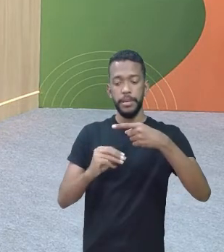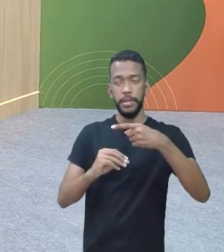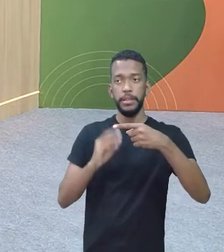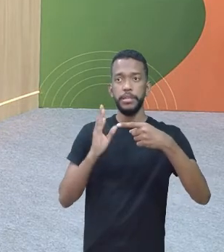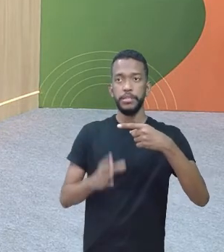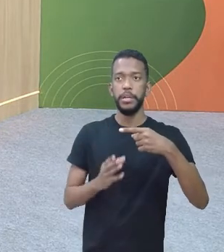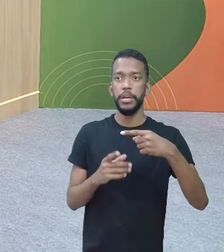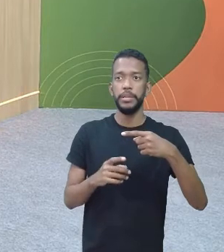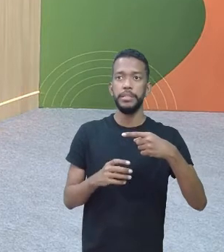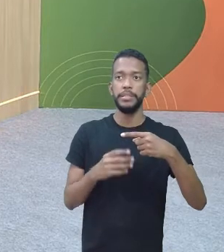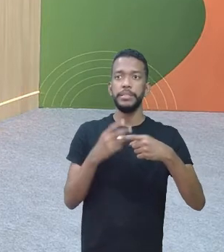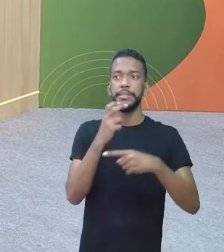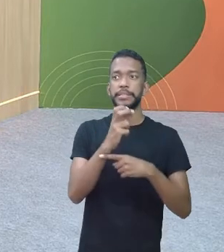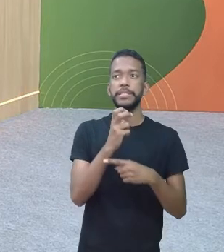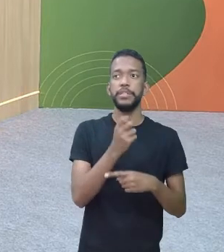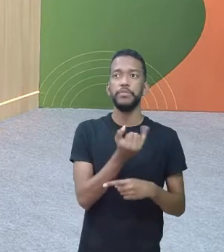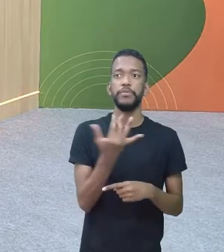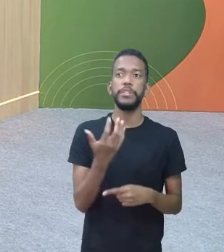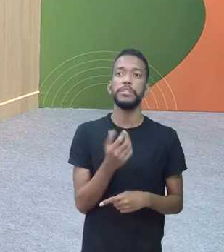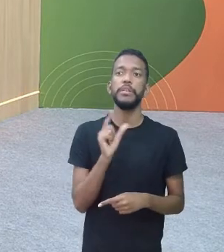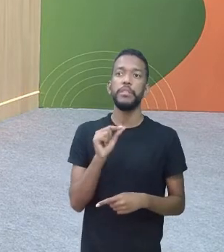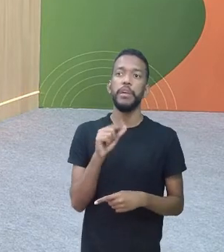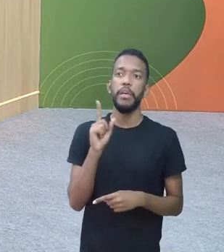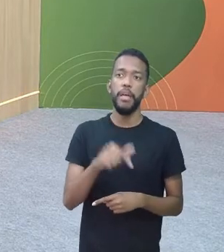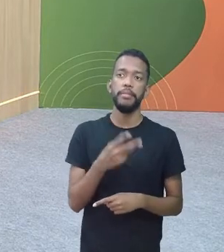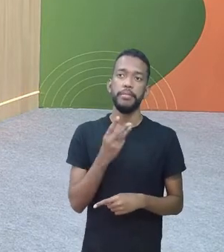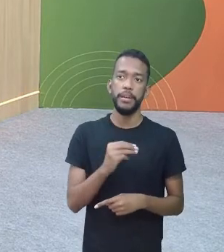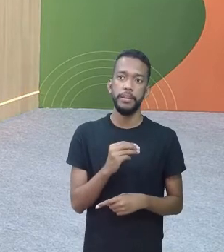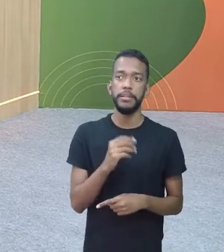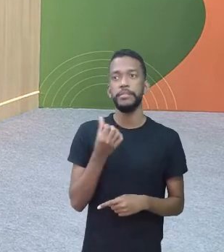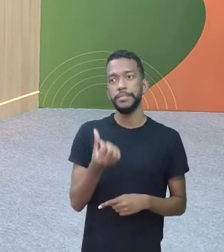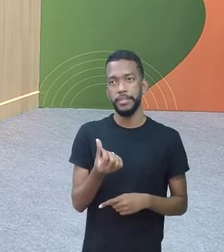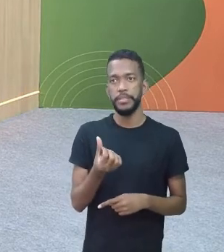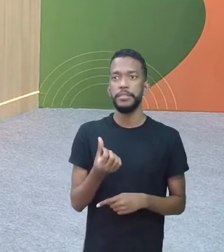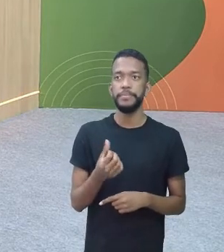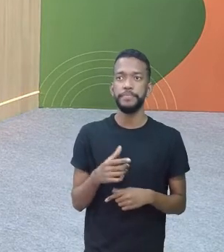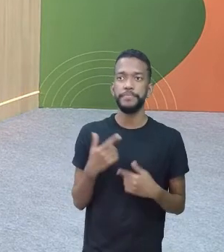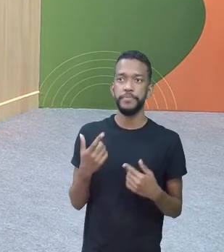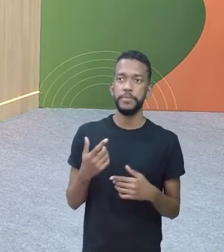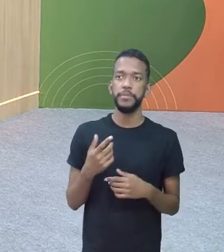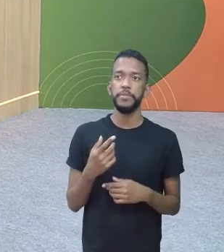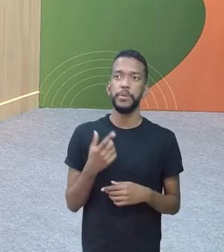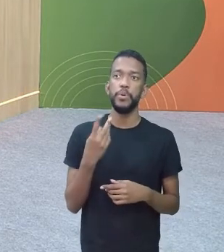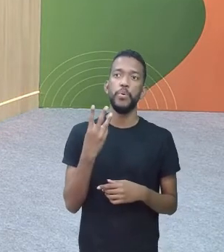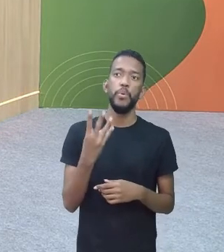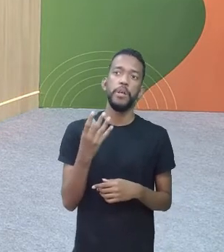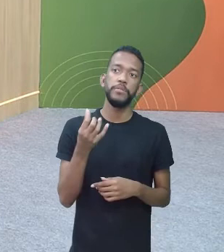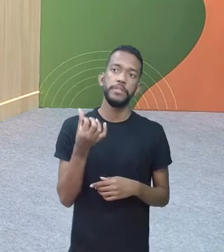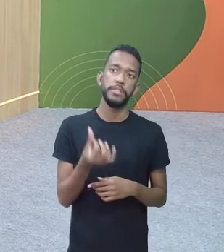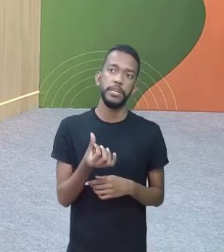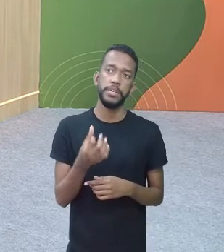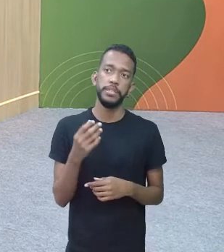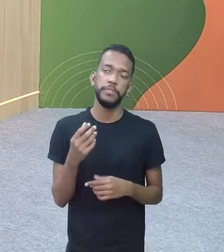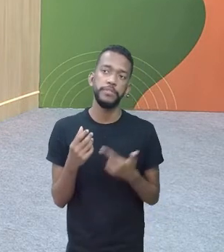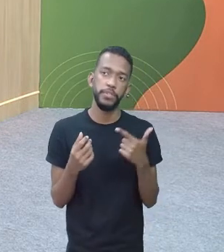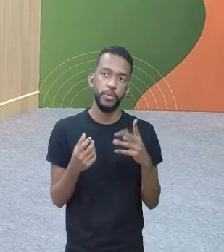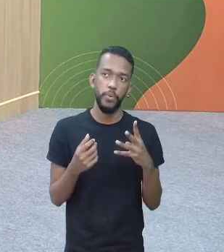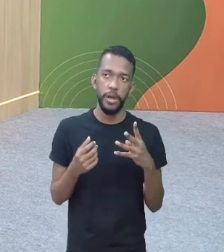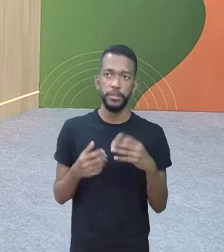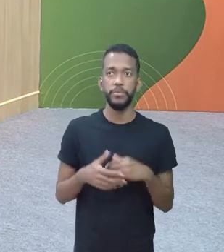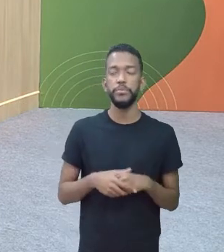ver 5 vezes quem vai dar 30? Vezes 6, né? Então, 4 vezes 6 vai me dar